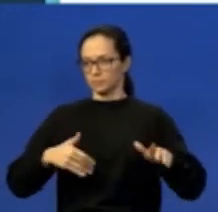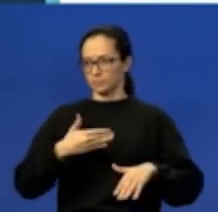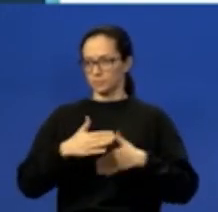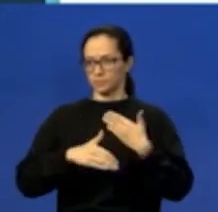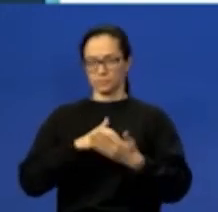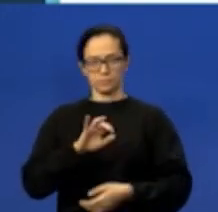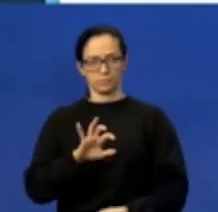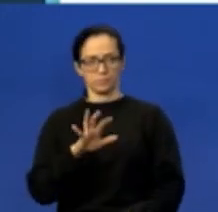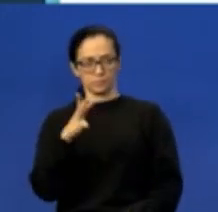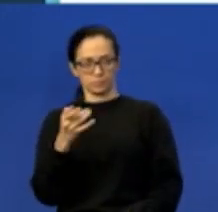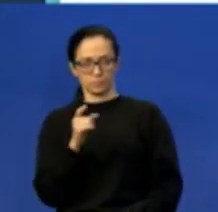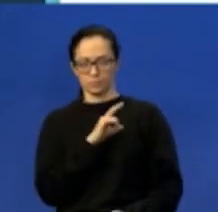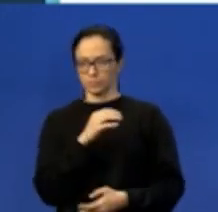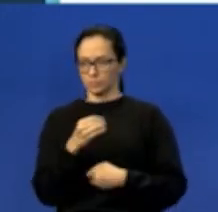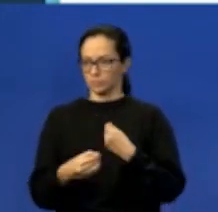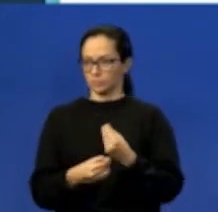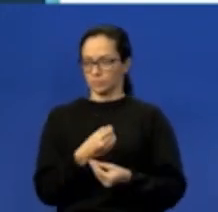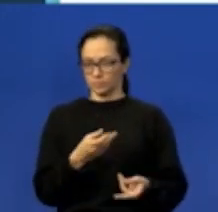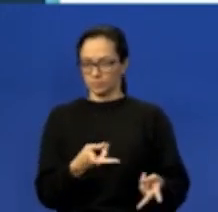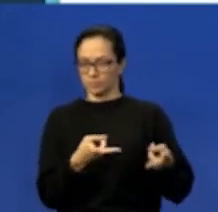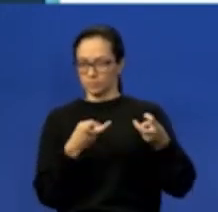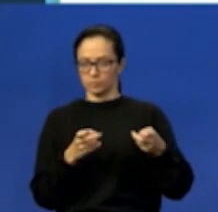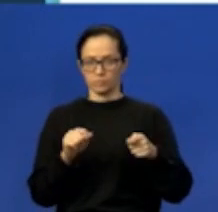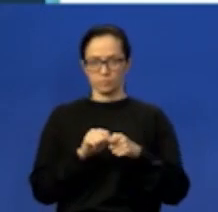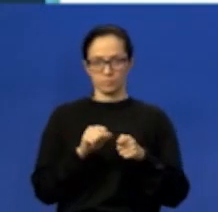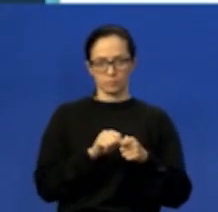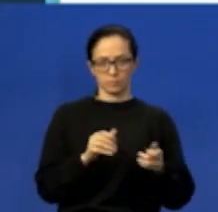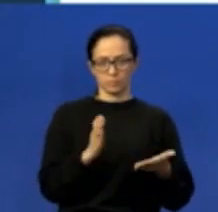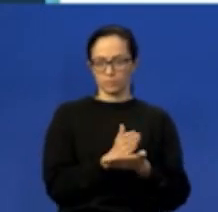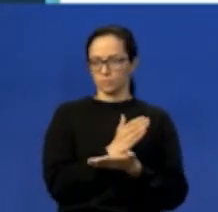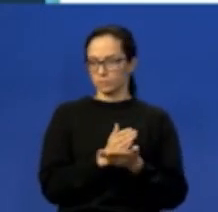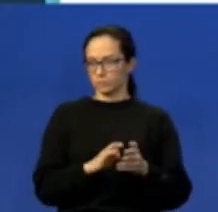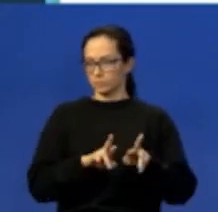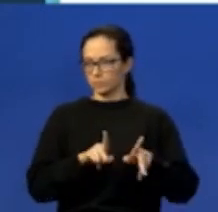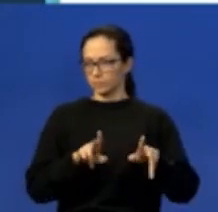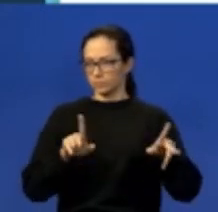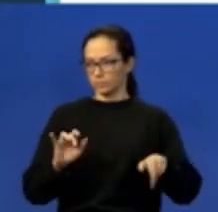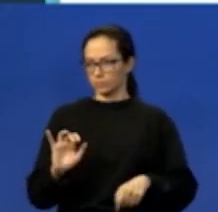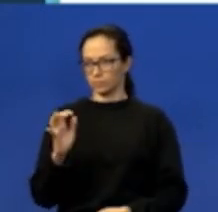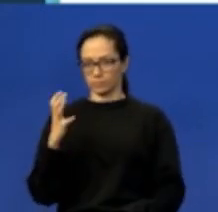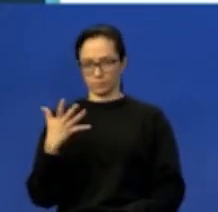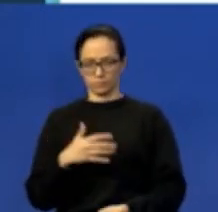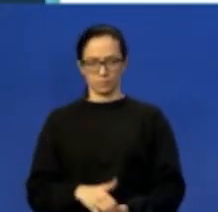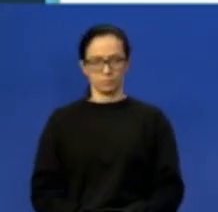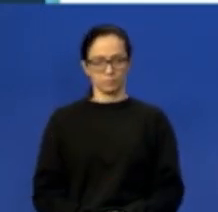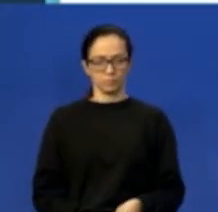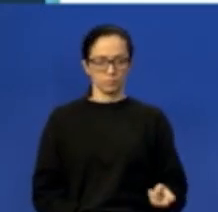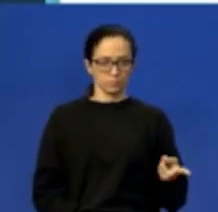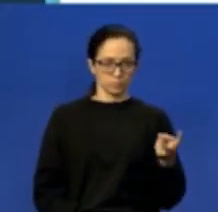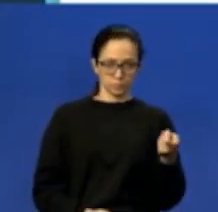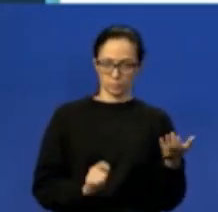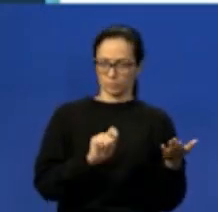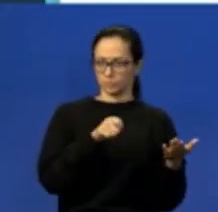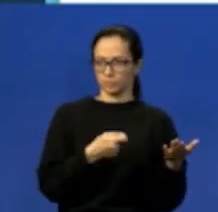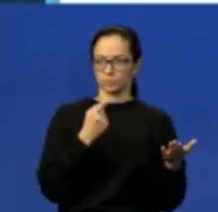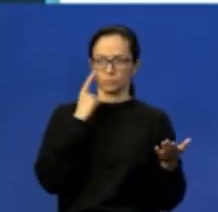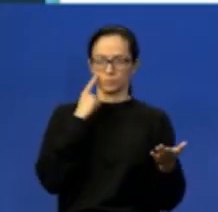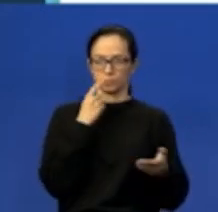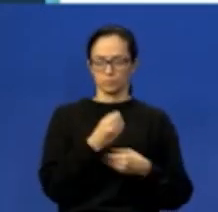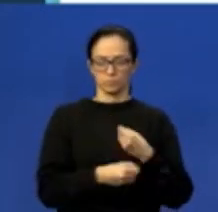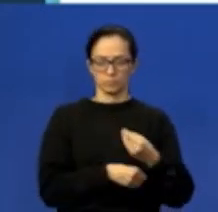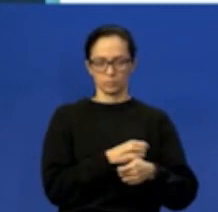ocorrência fisiológica e própria do indivíduo frente a diferentes estímulos. Essas variáveis biológicas, elas podem